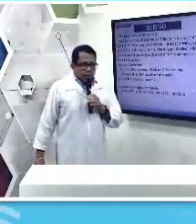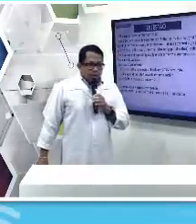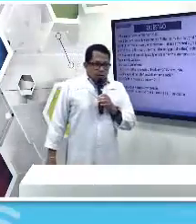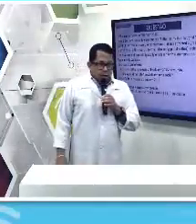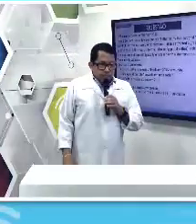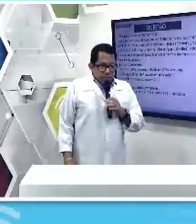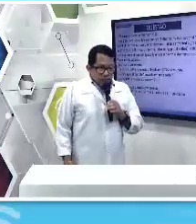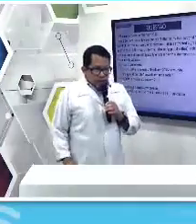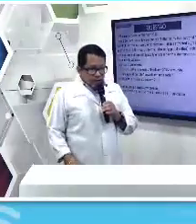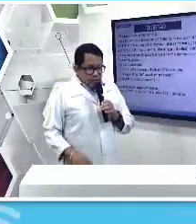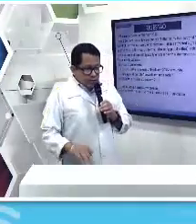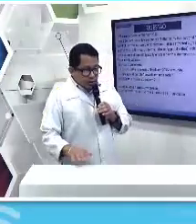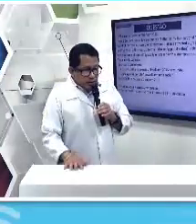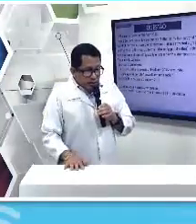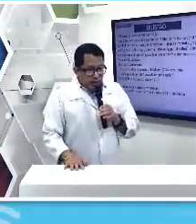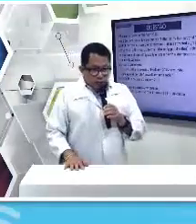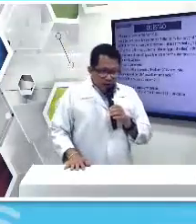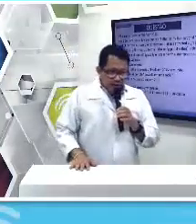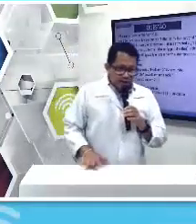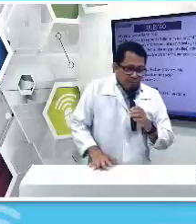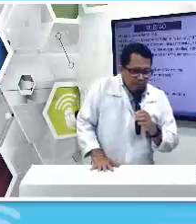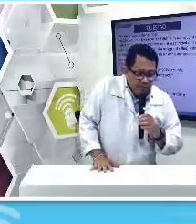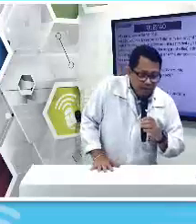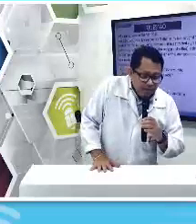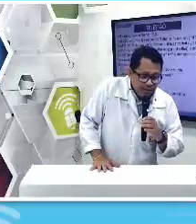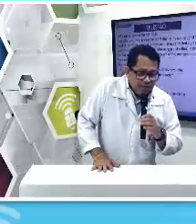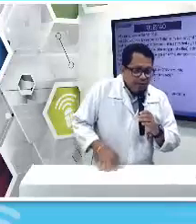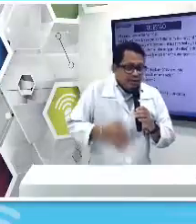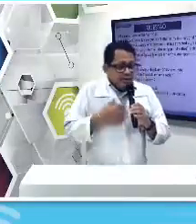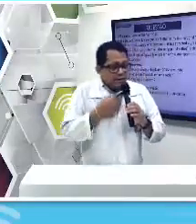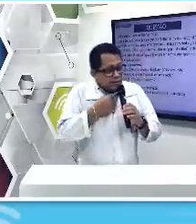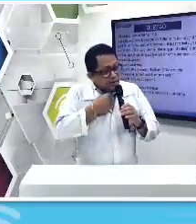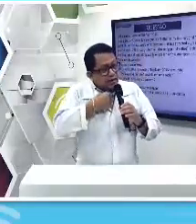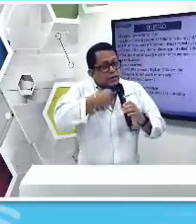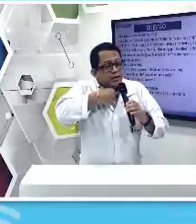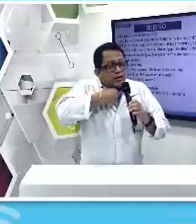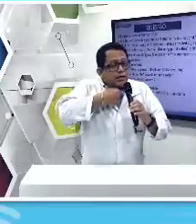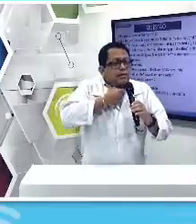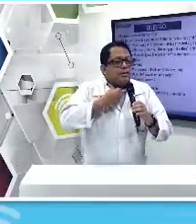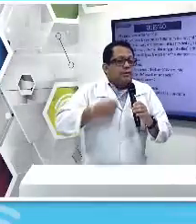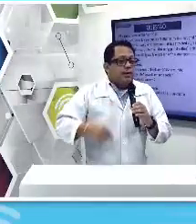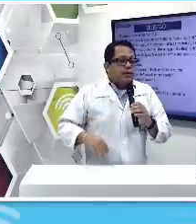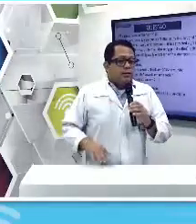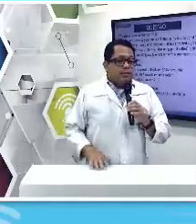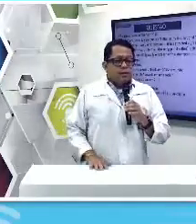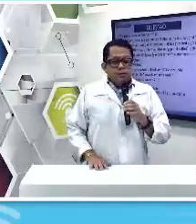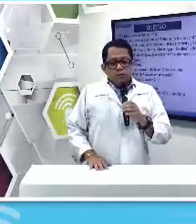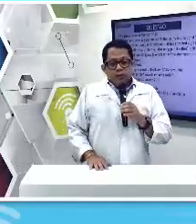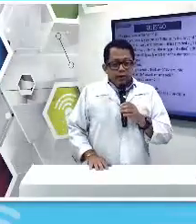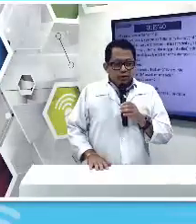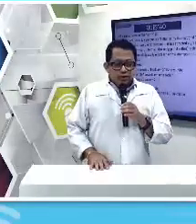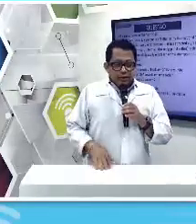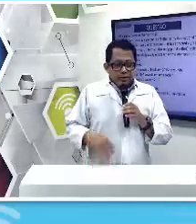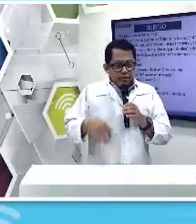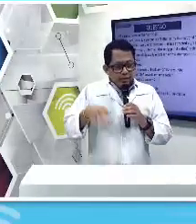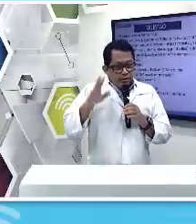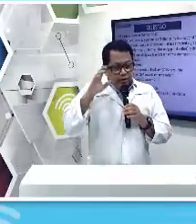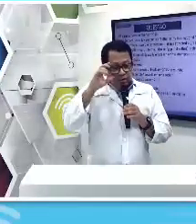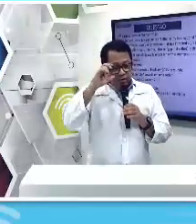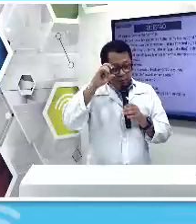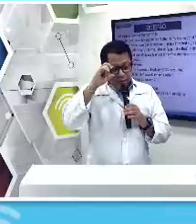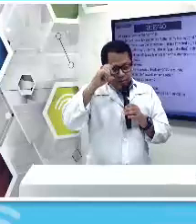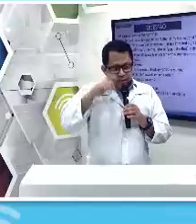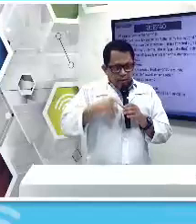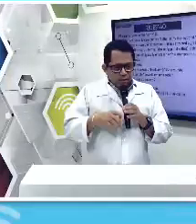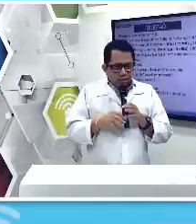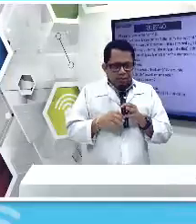o Gabriel tá lhe dizendo vou trazer muito bacana já tem tem tem também com regra de três